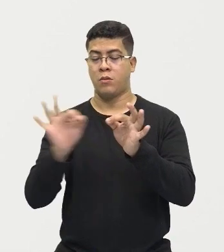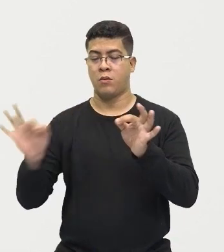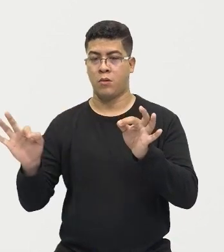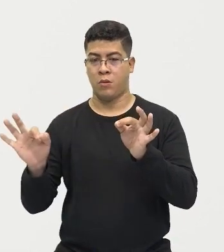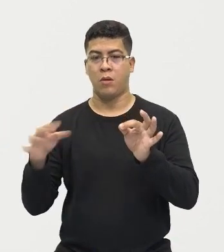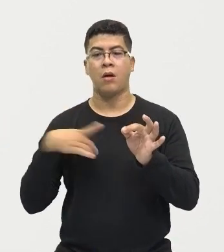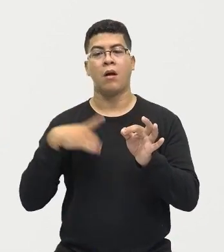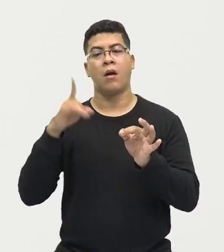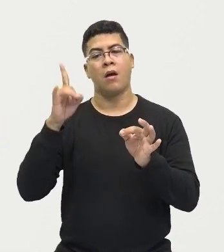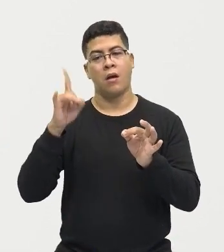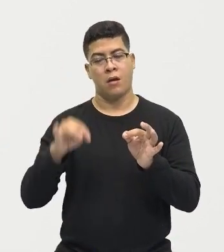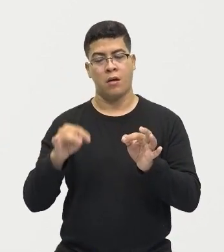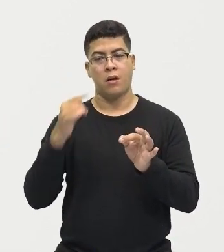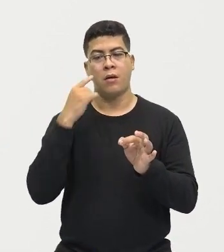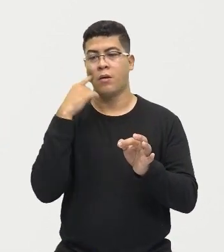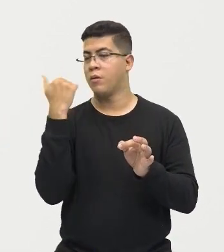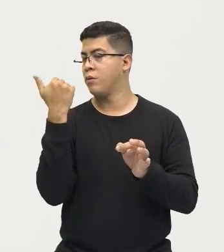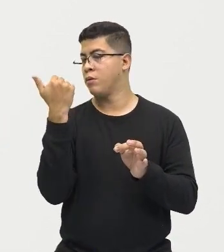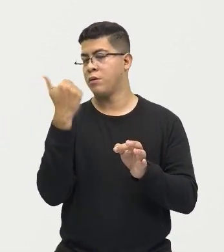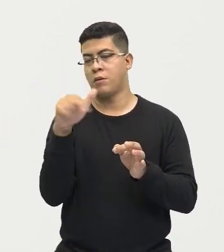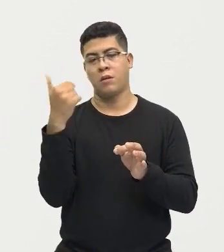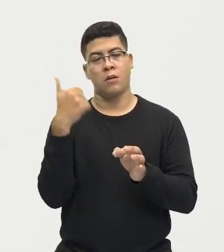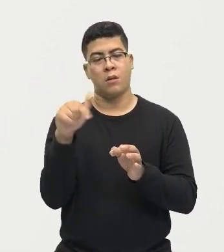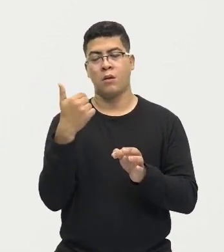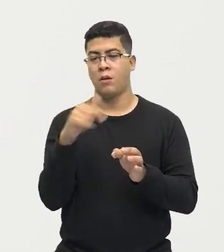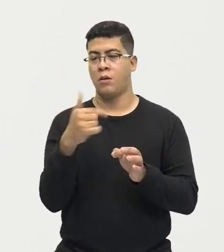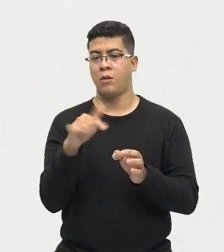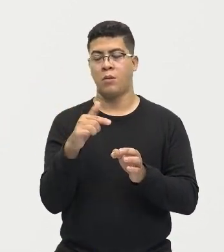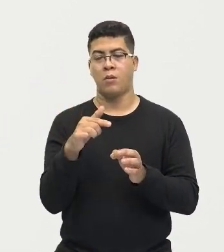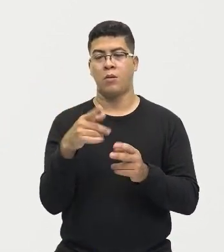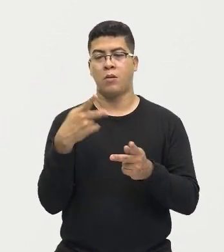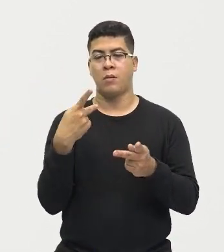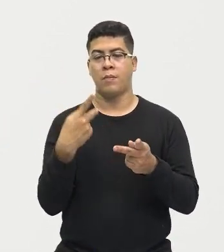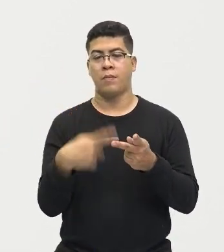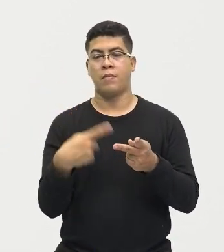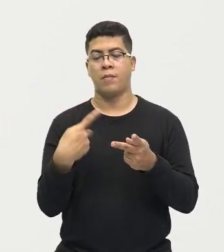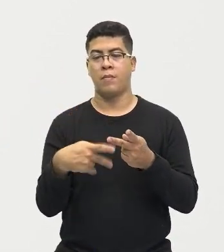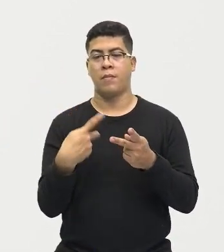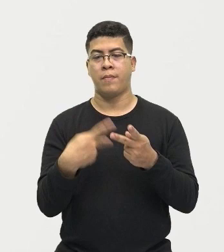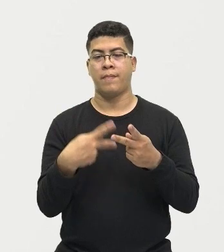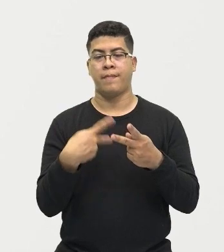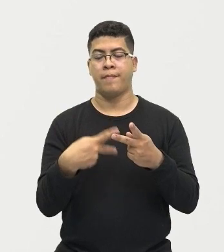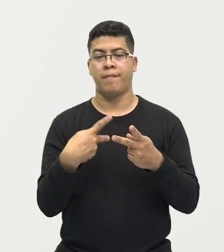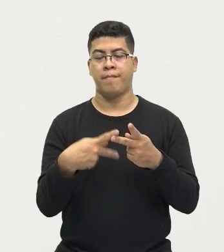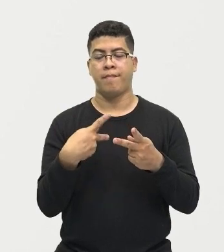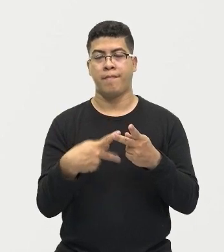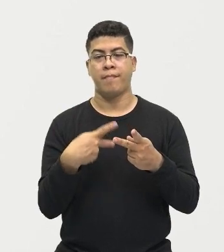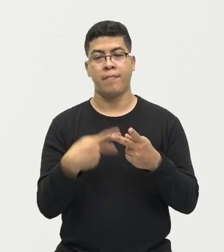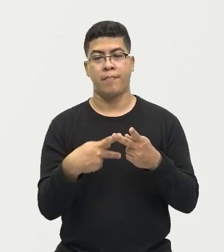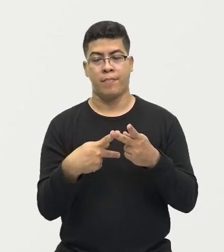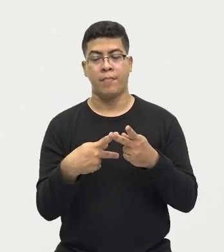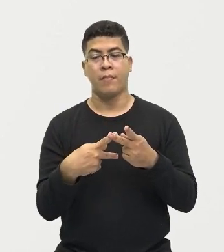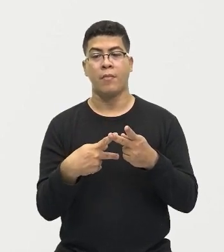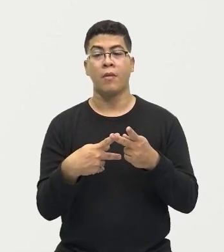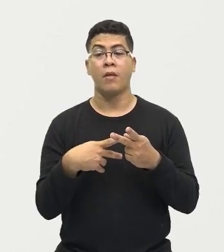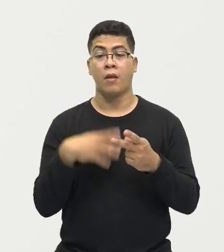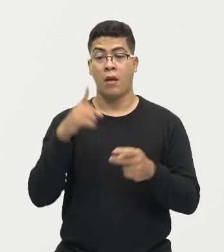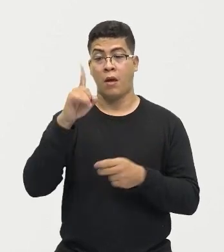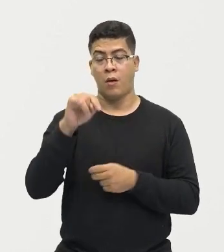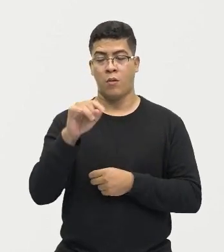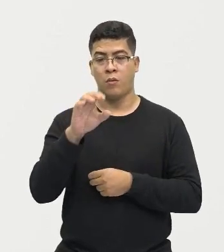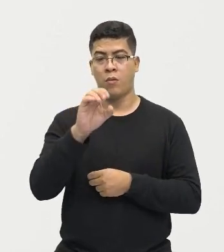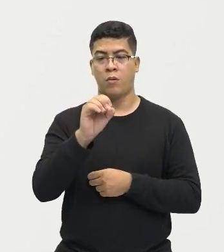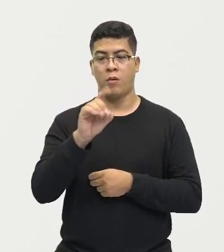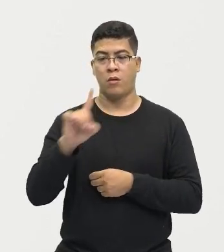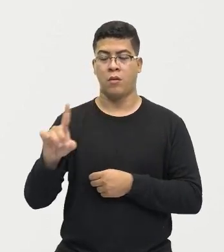direto. Não tem preposição aqui, ó. Não tem preposição. Objeto direto. Então,